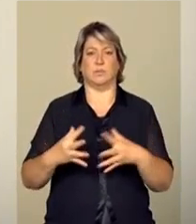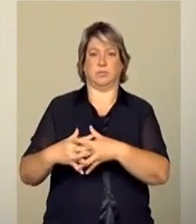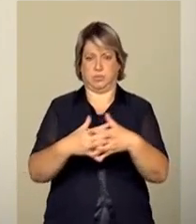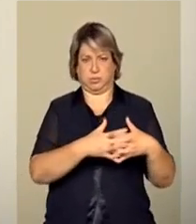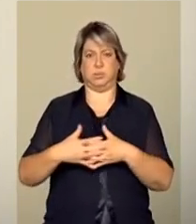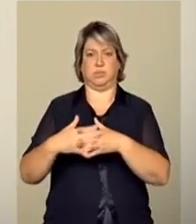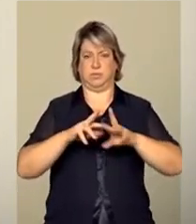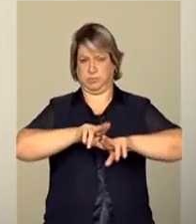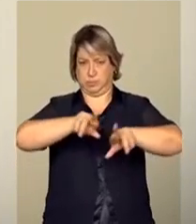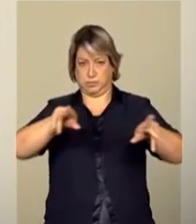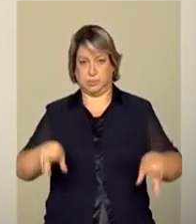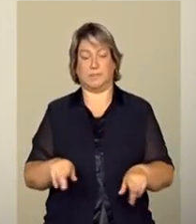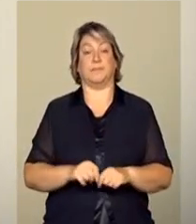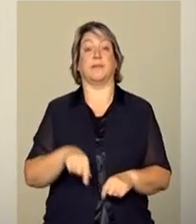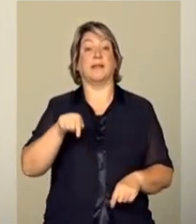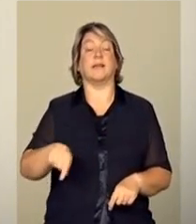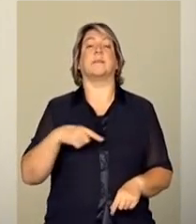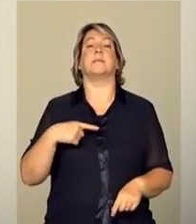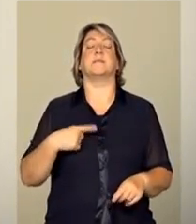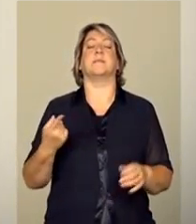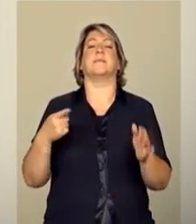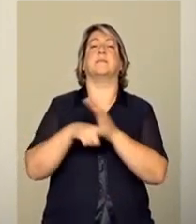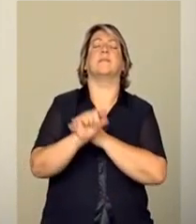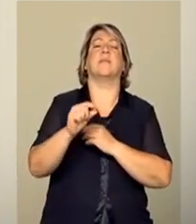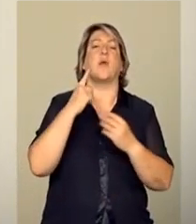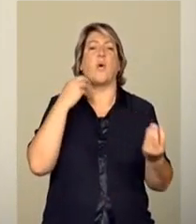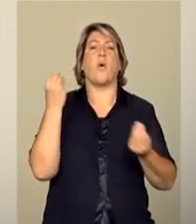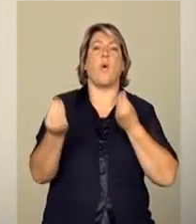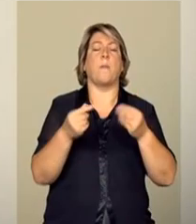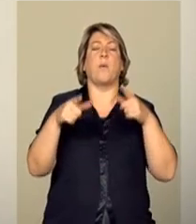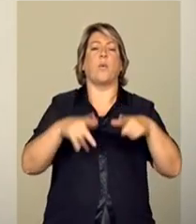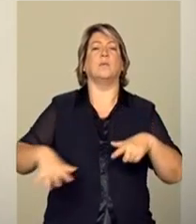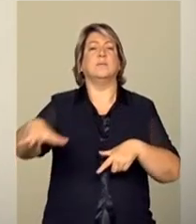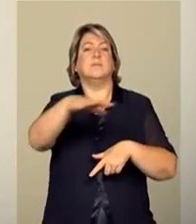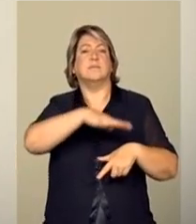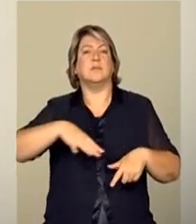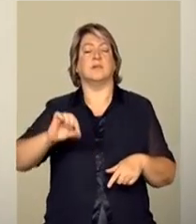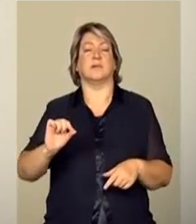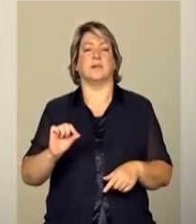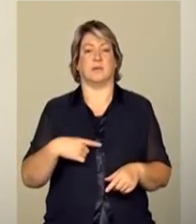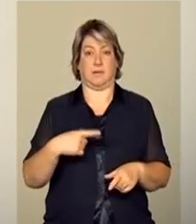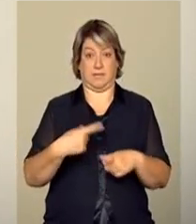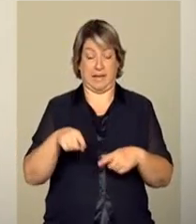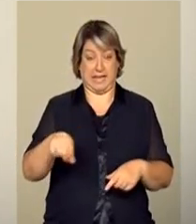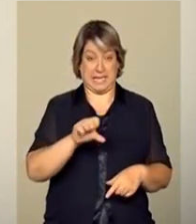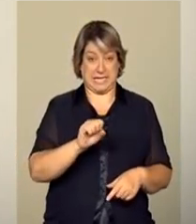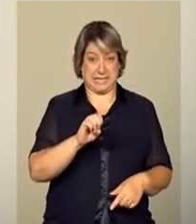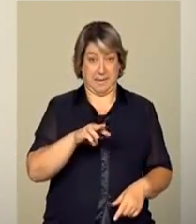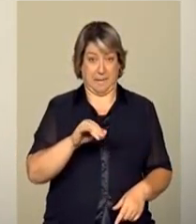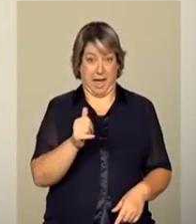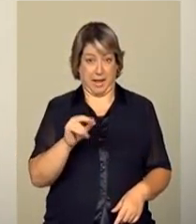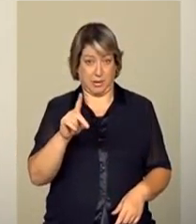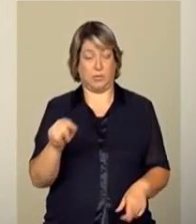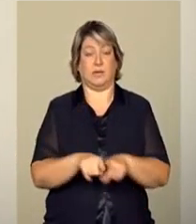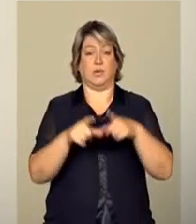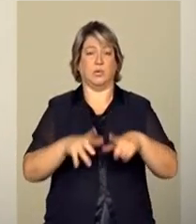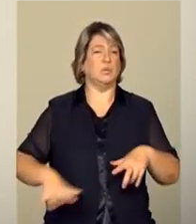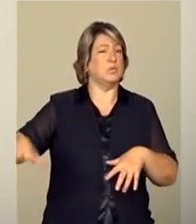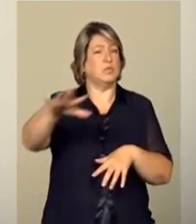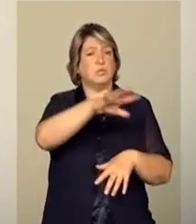olha Luciano Esse é um dos maiores problemas nas regiões afetadas do semiário de toda a região da